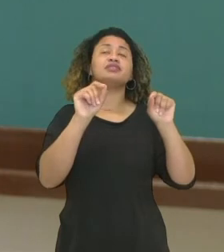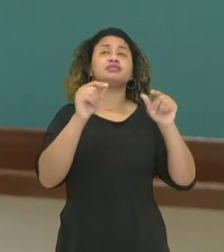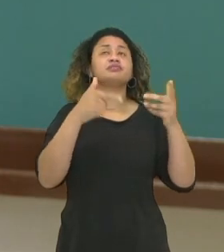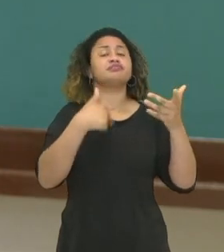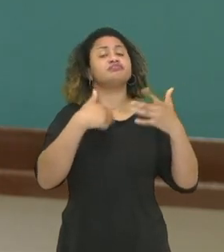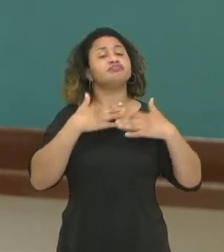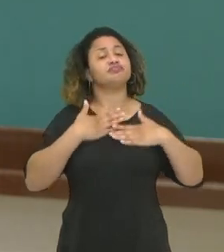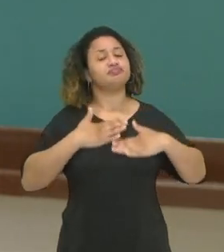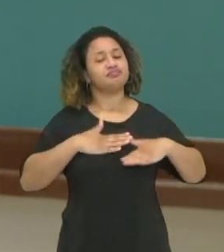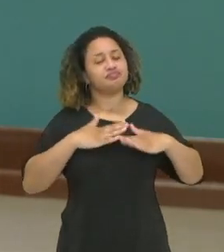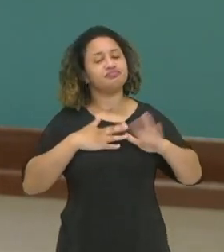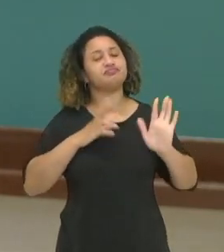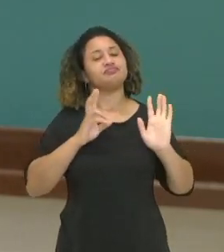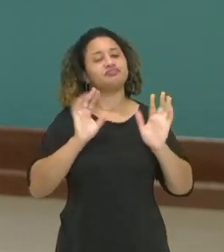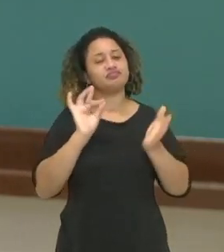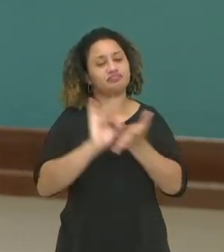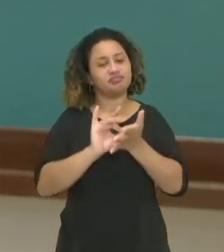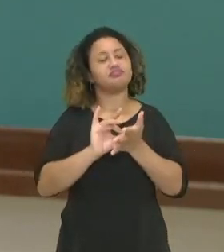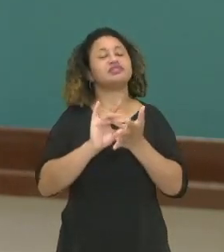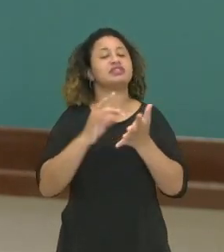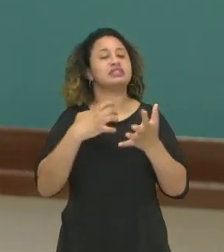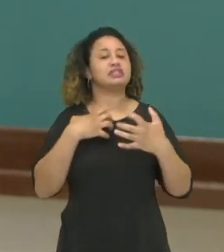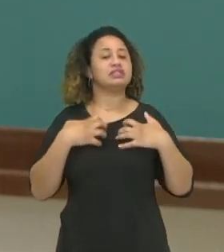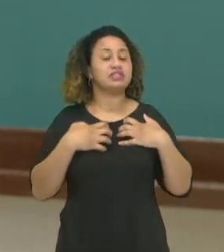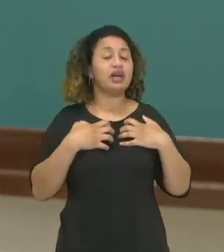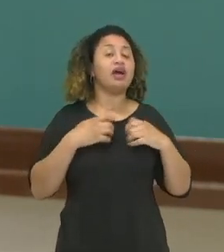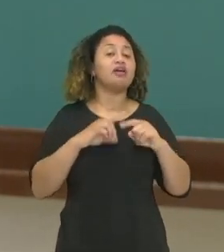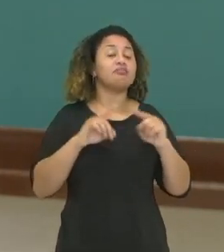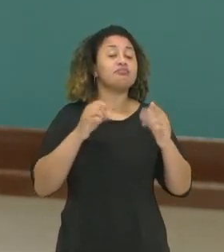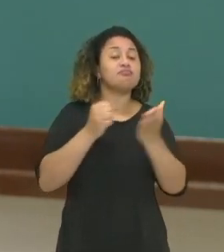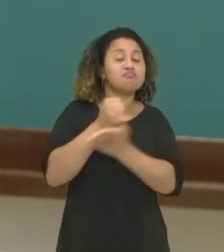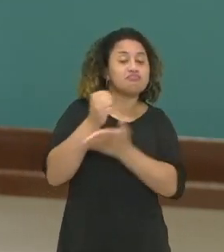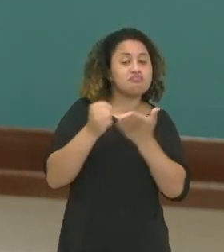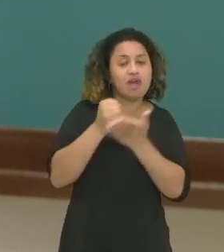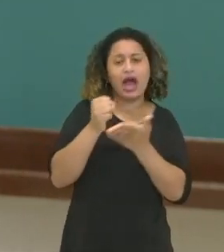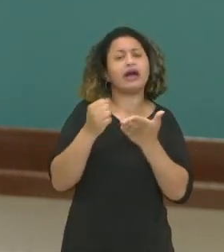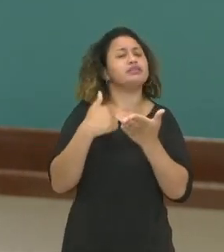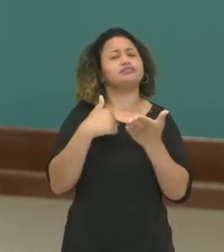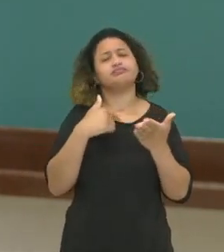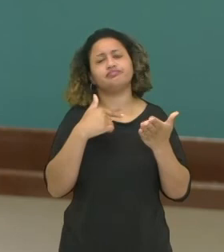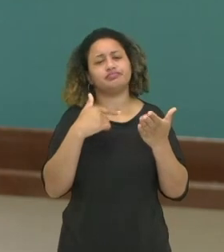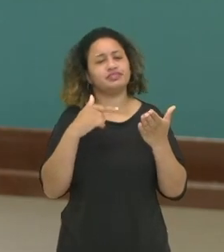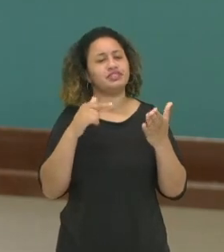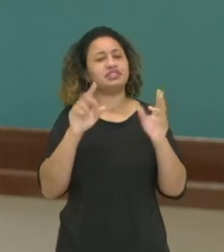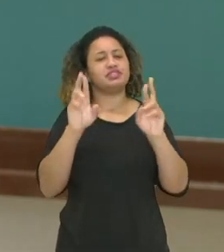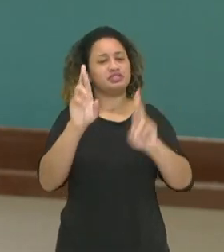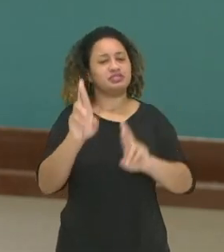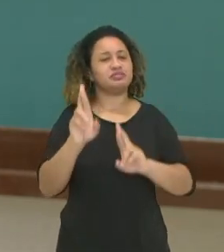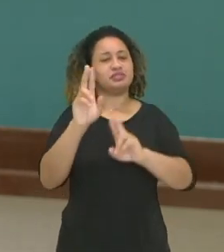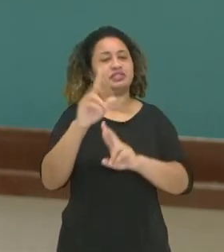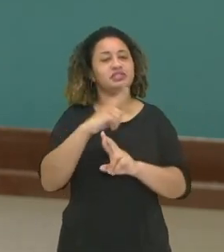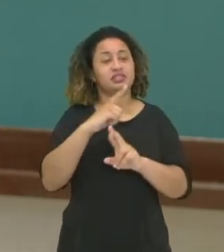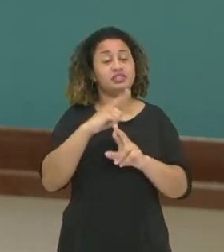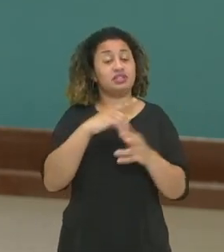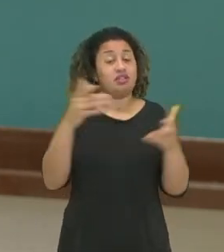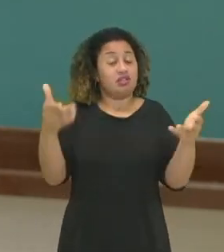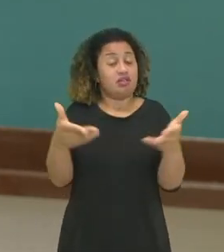alentadas perpetuamente do mesmo ardor, sobre a mesma base fantástica de esperanças. A atualidade é